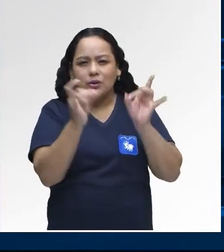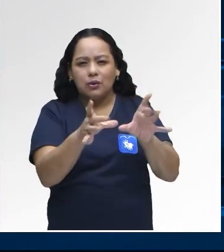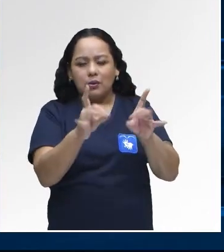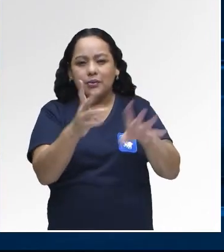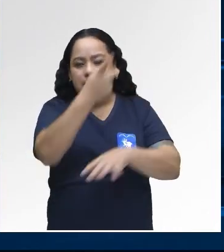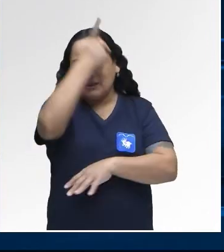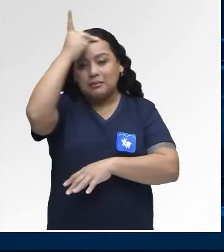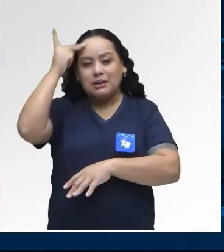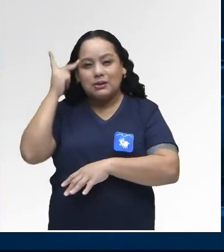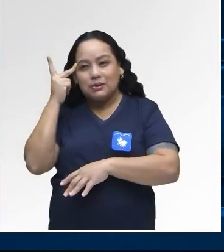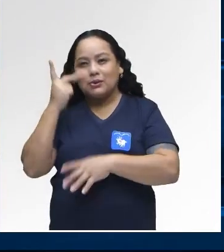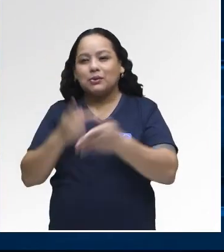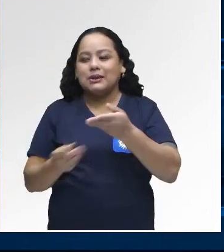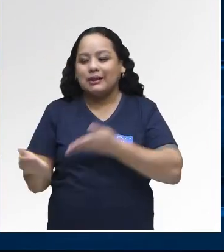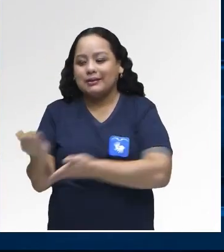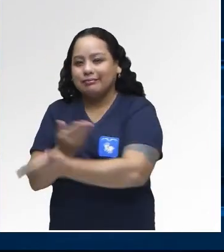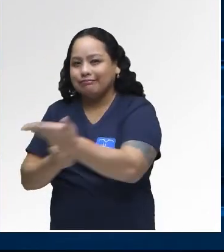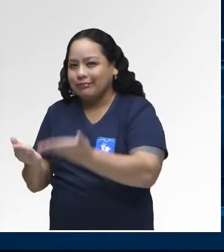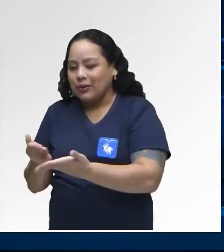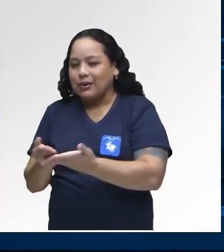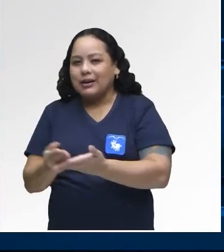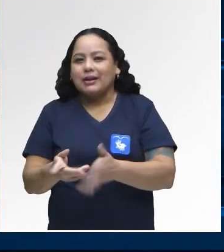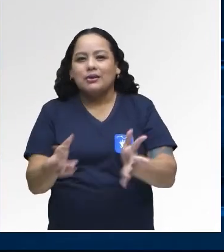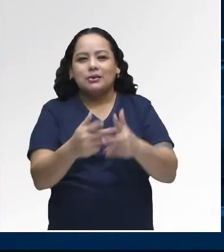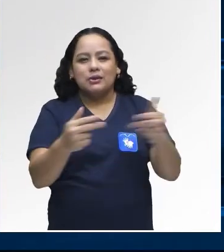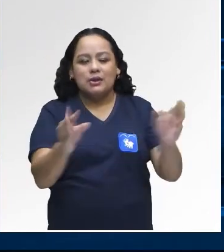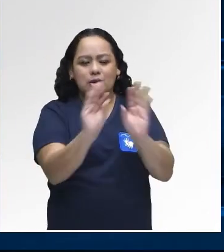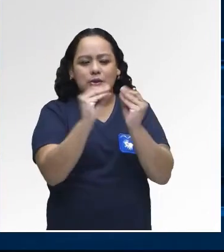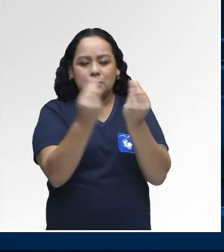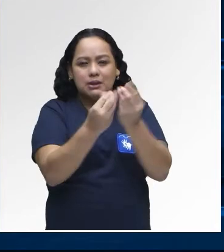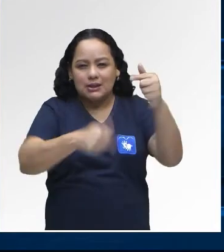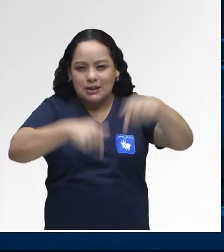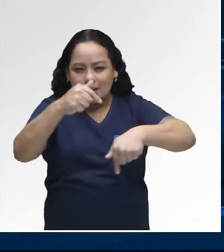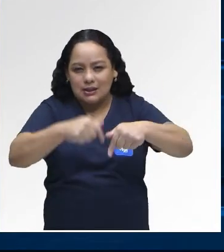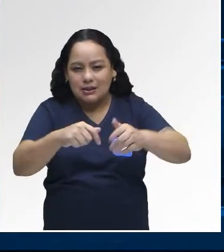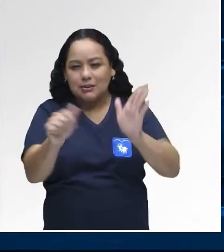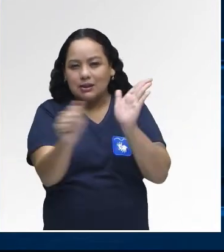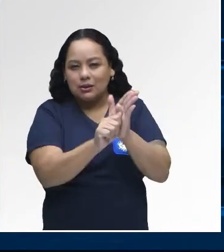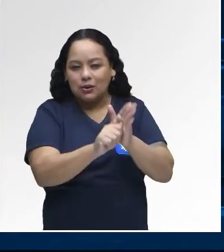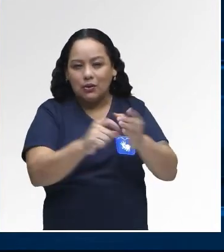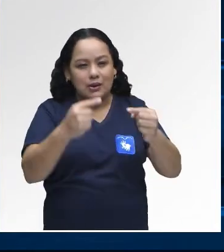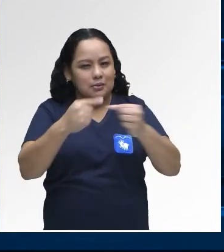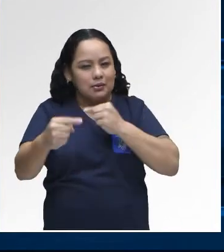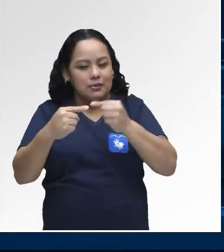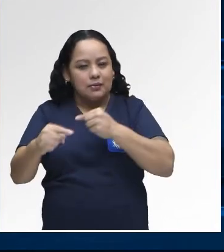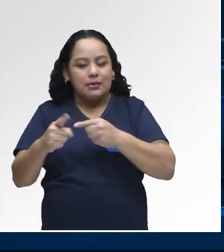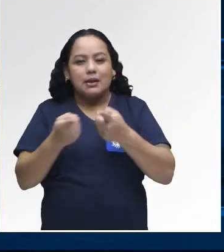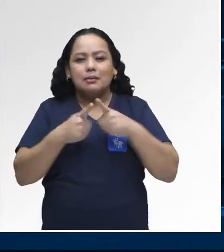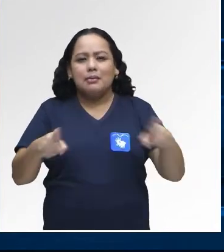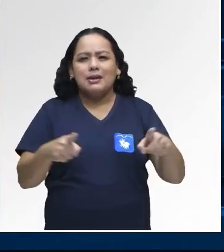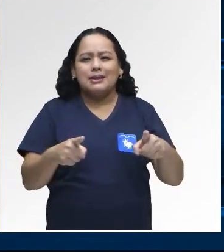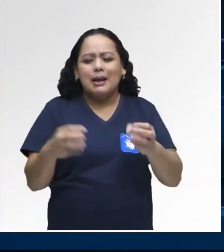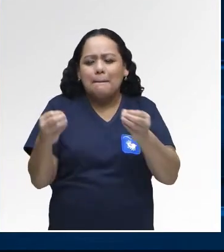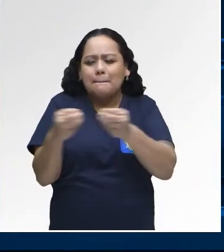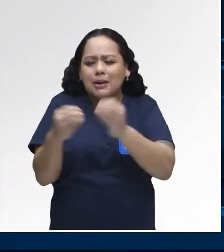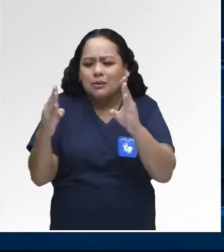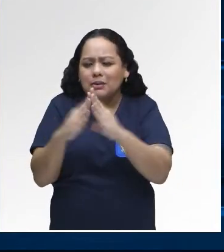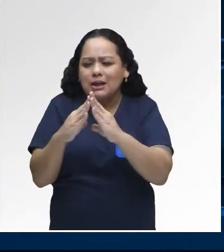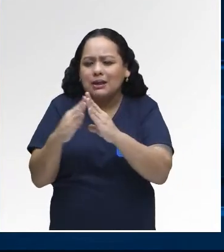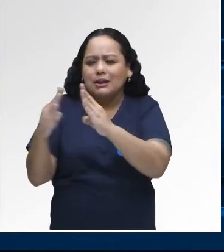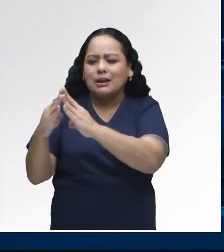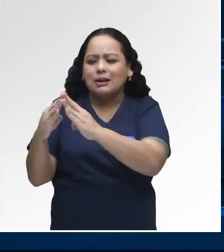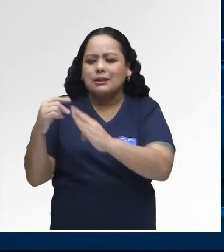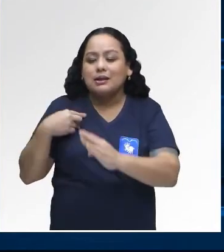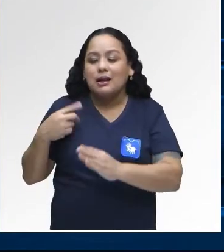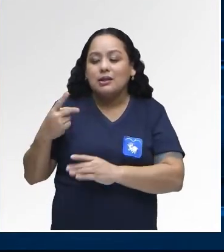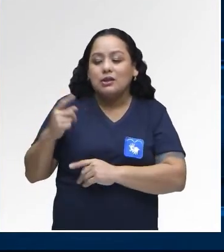pessoas trocando ali aqueles produtos que eu sei que são produtos ilegais, mas aquilo está tão perto de mim, então eu vou